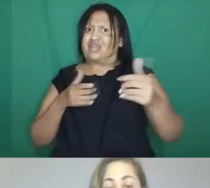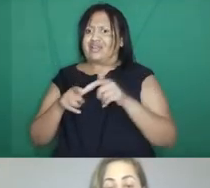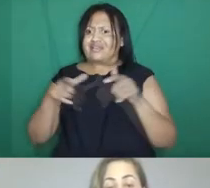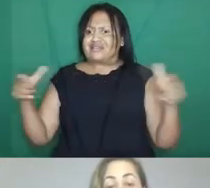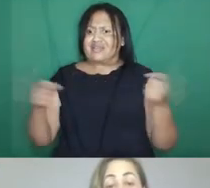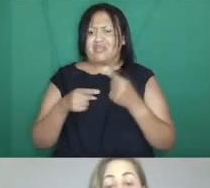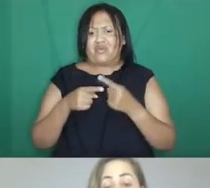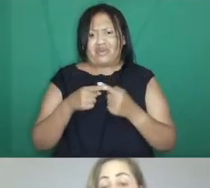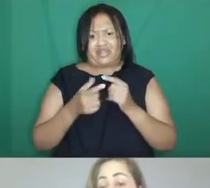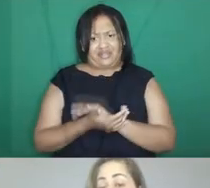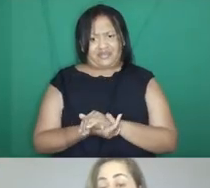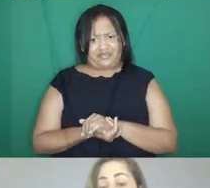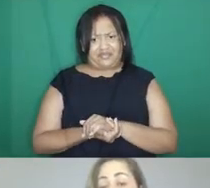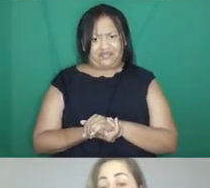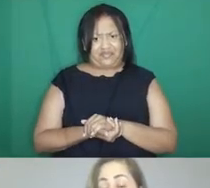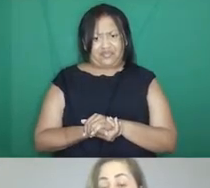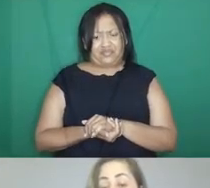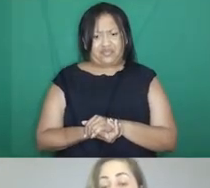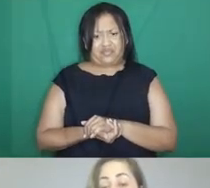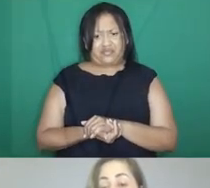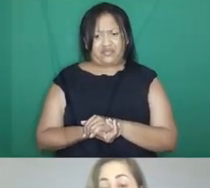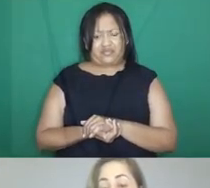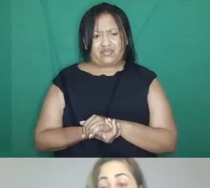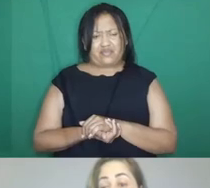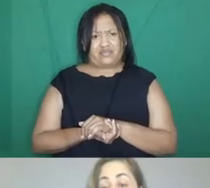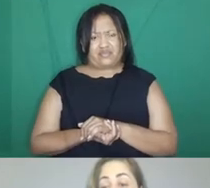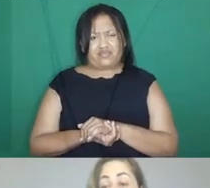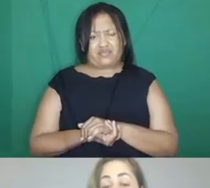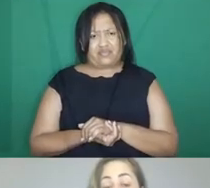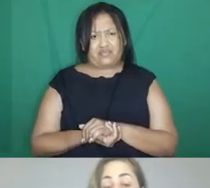porque present de Claire